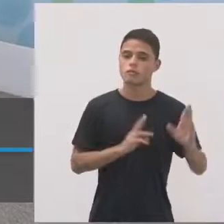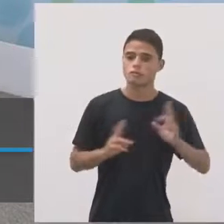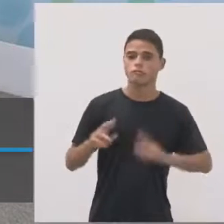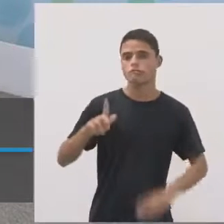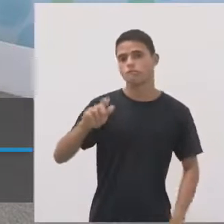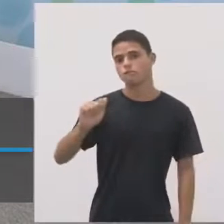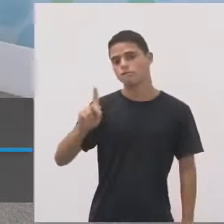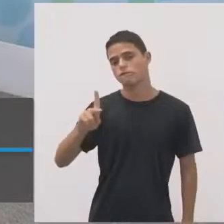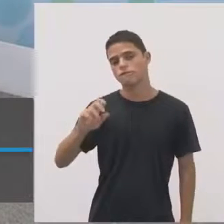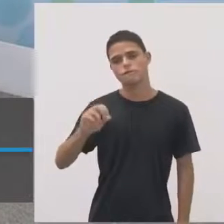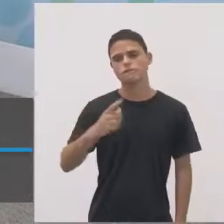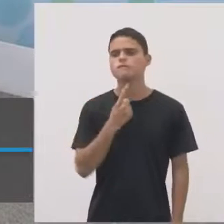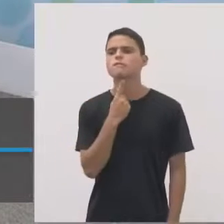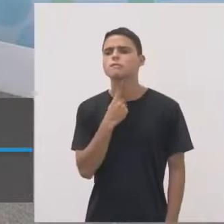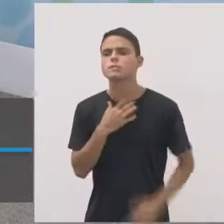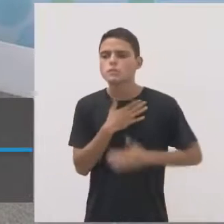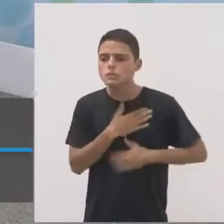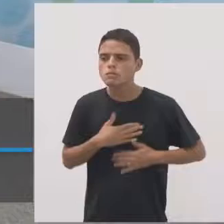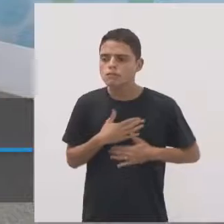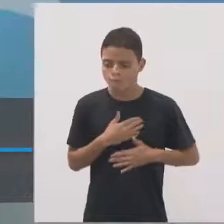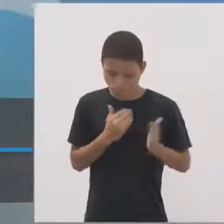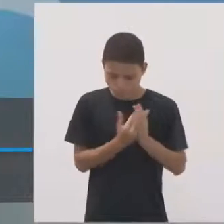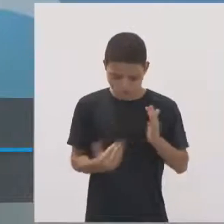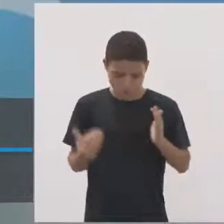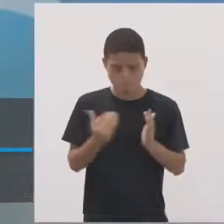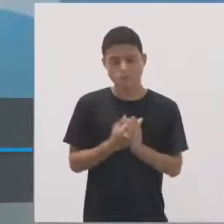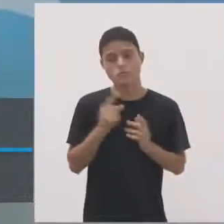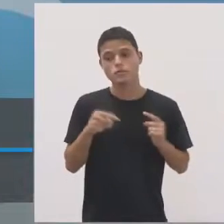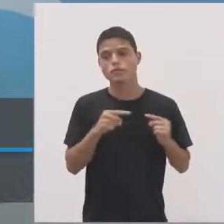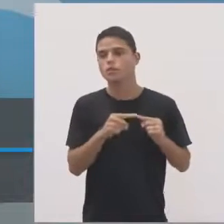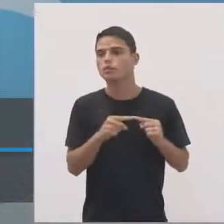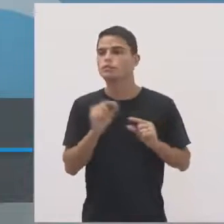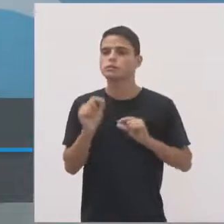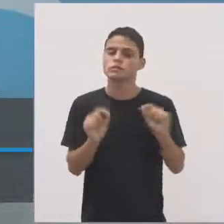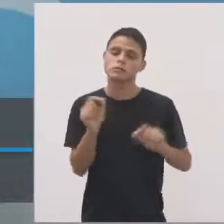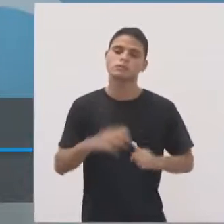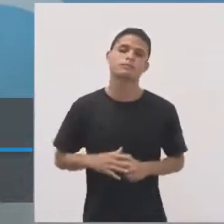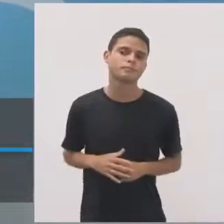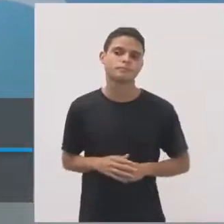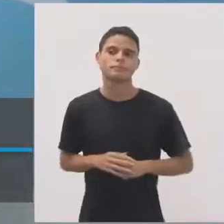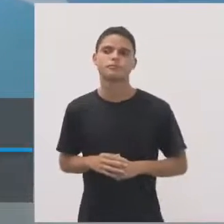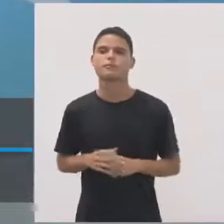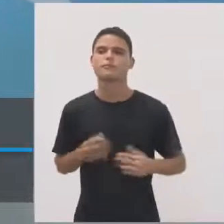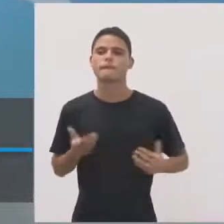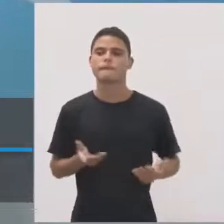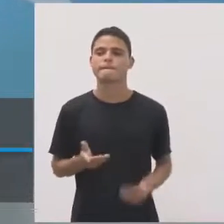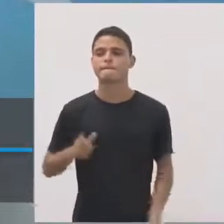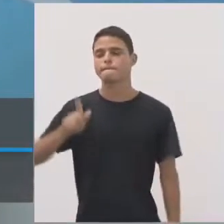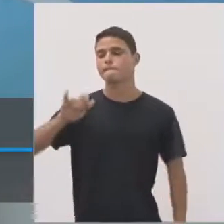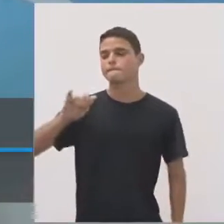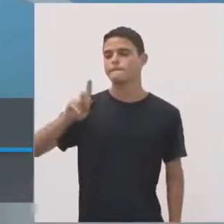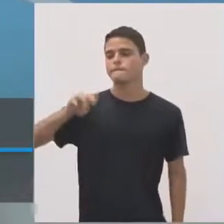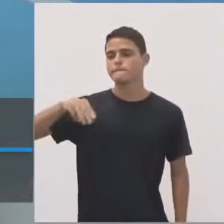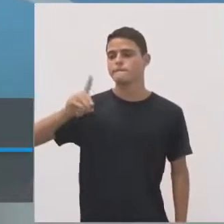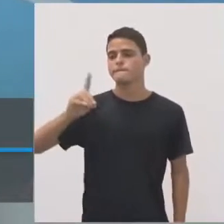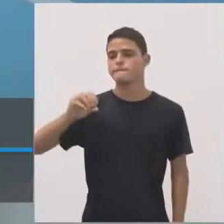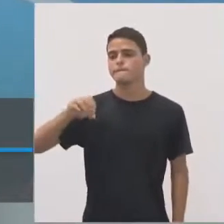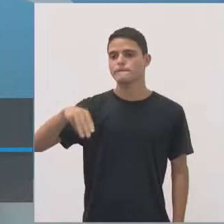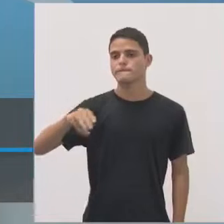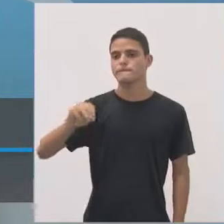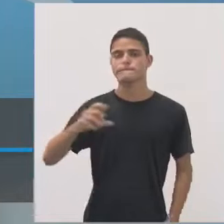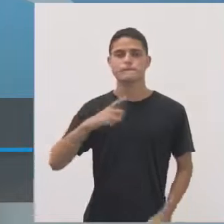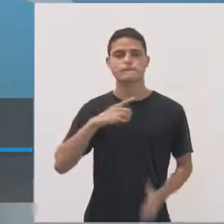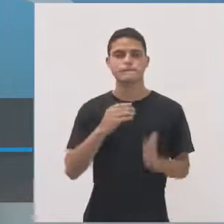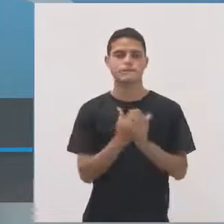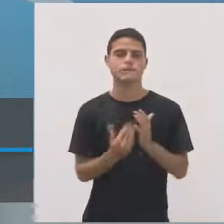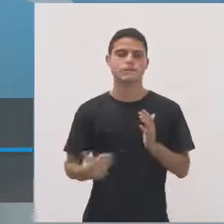na verdade, é gosto, gente. É que, na verdade, o Windows é muito mais disseminado, né? Tem muito mais.